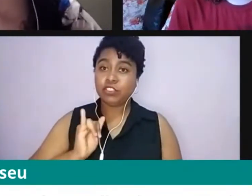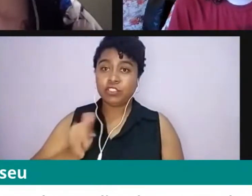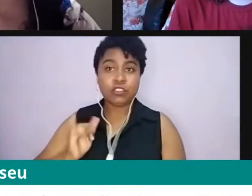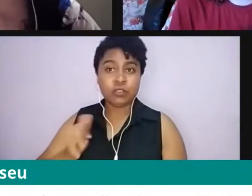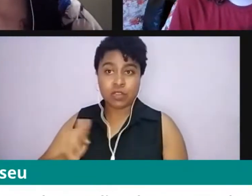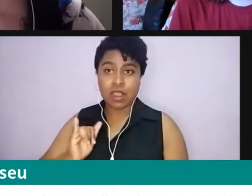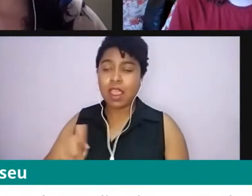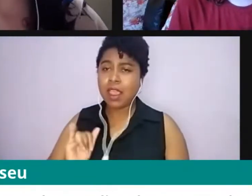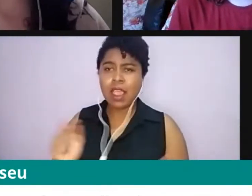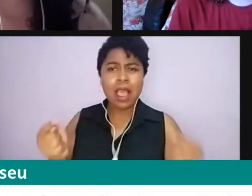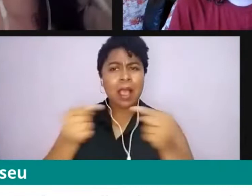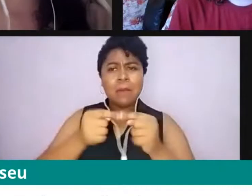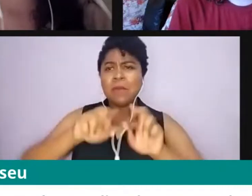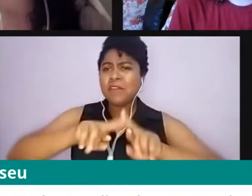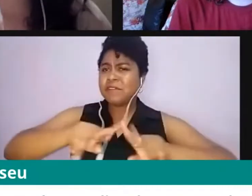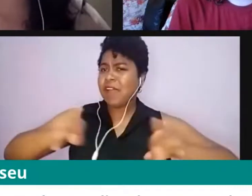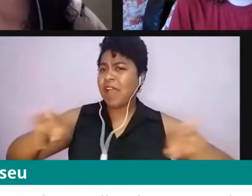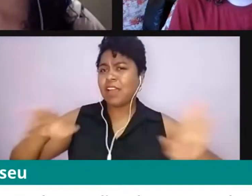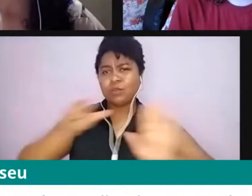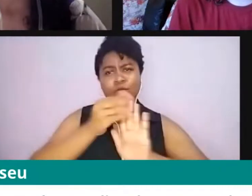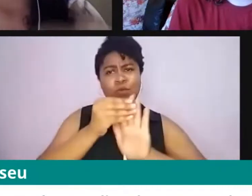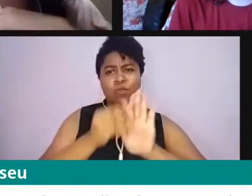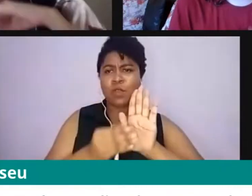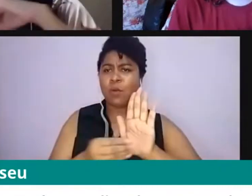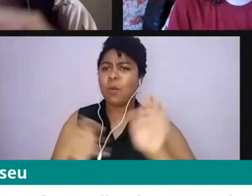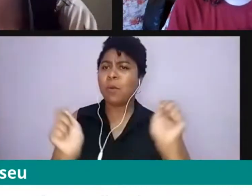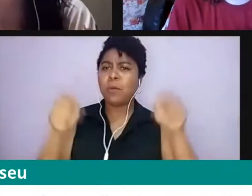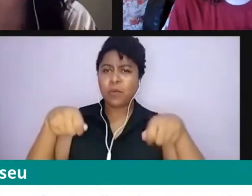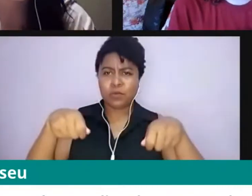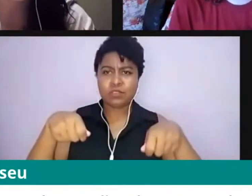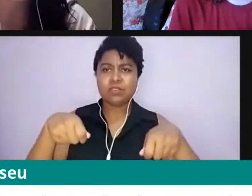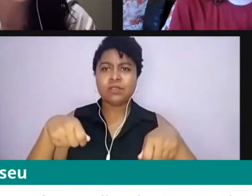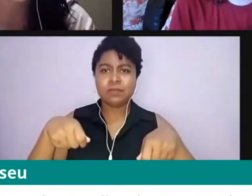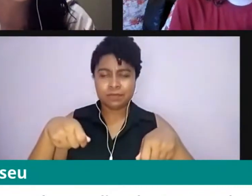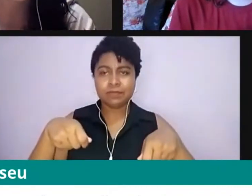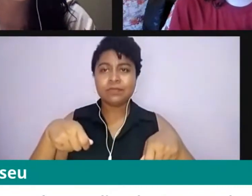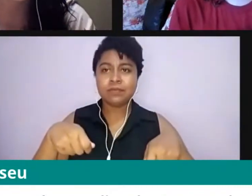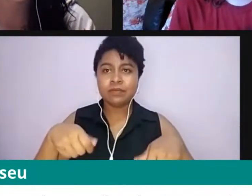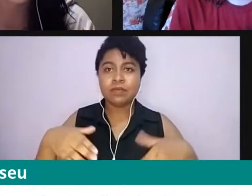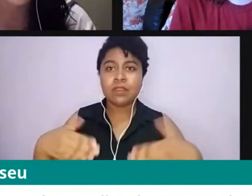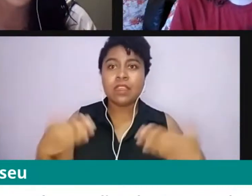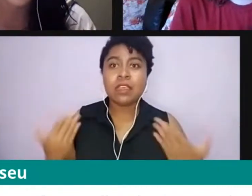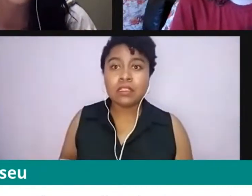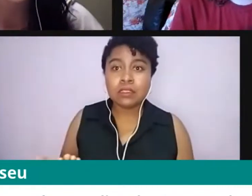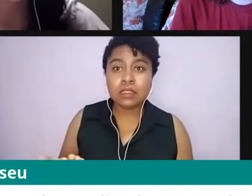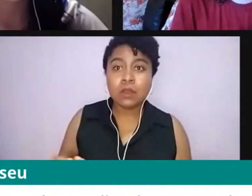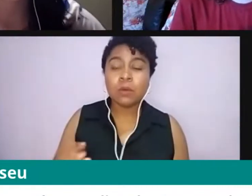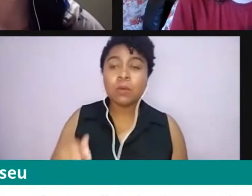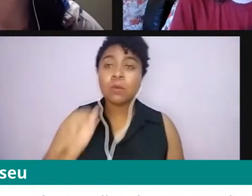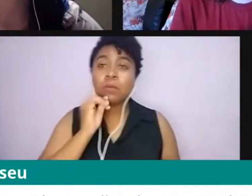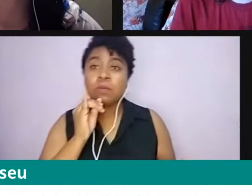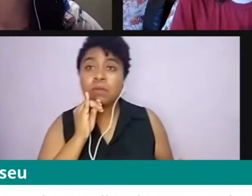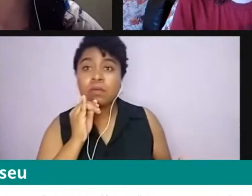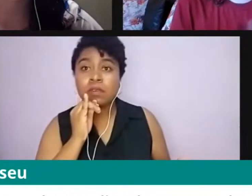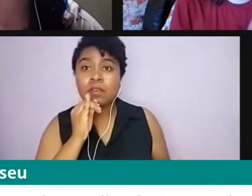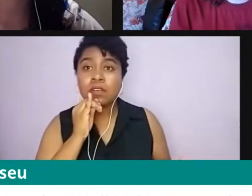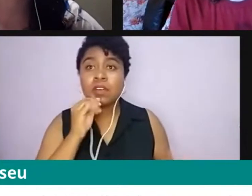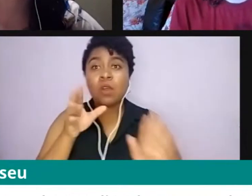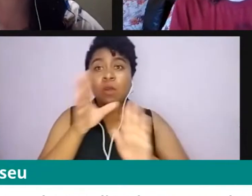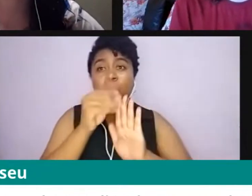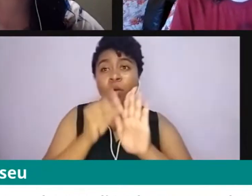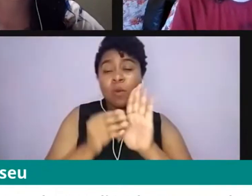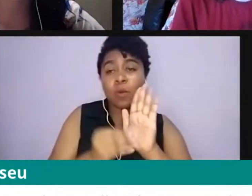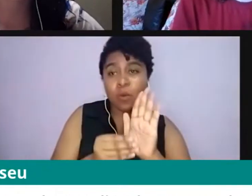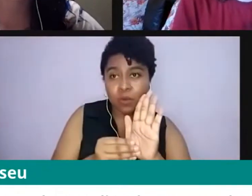conteúdos. Acho que o conteúdo em si não seja um problema. Você teria que conhecer mais quem vai